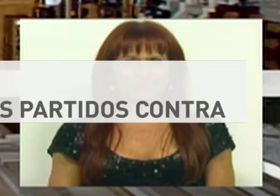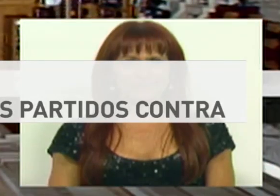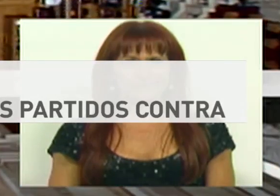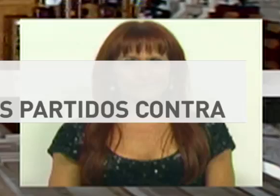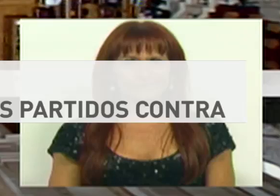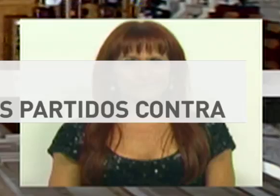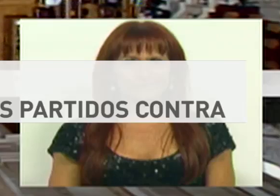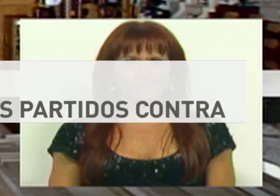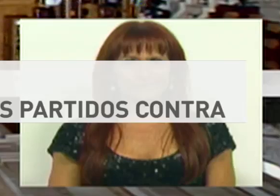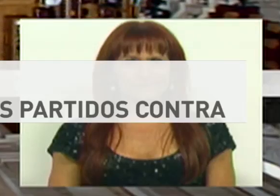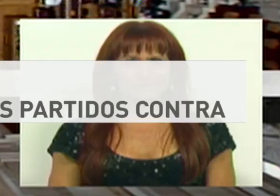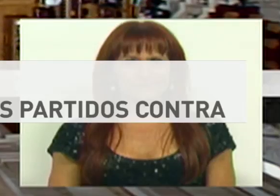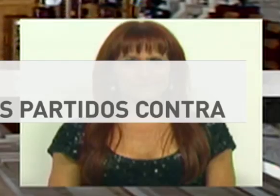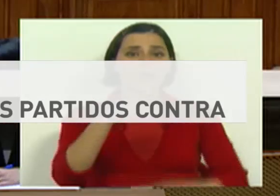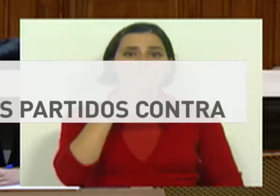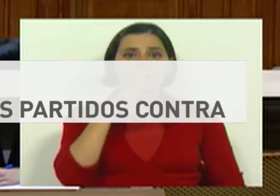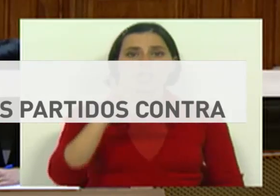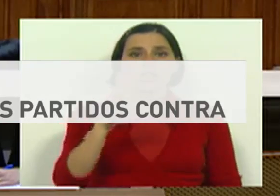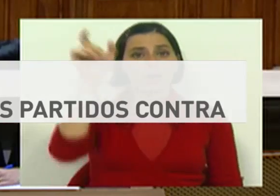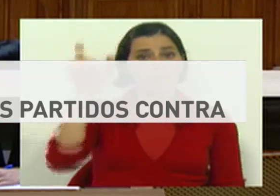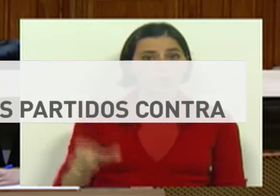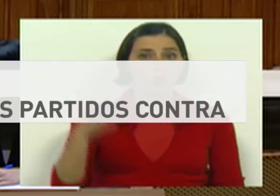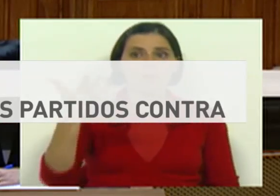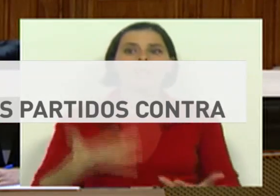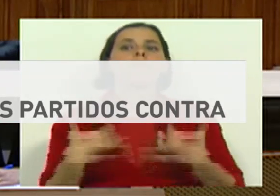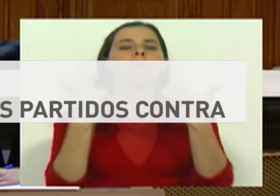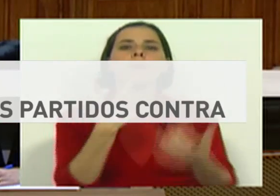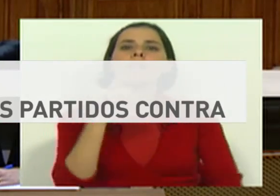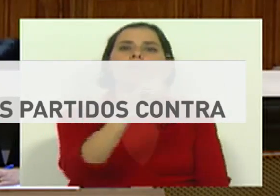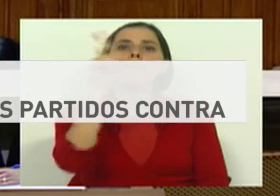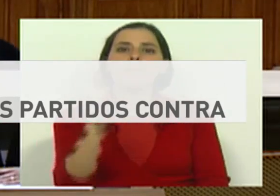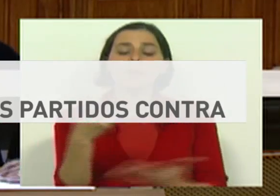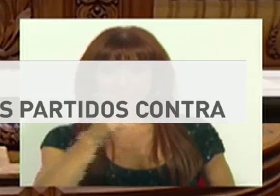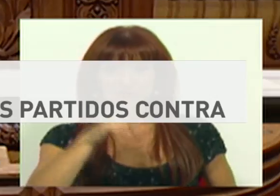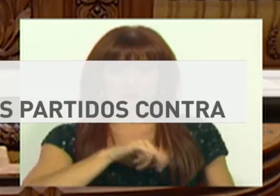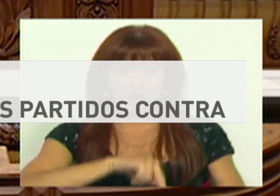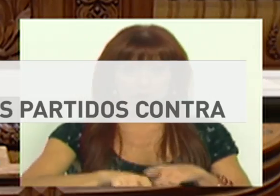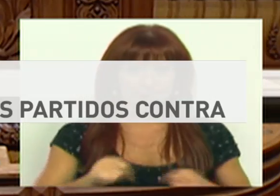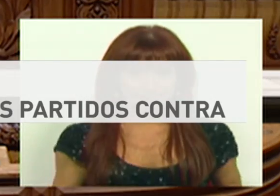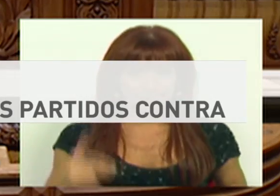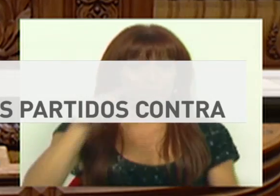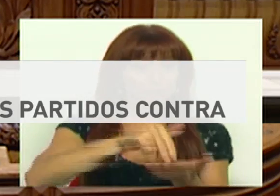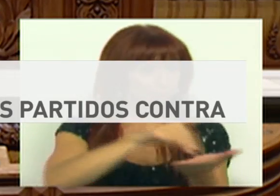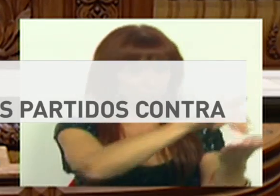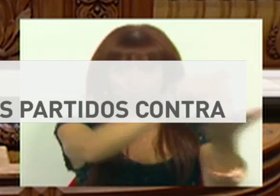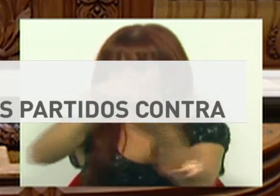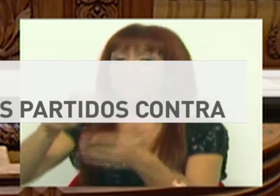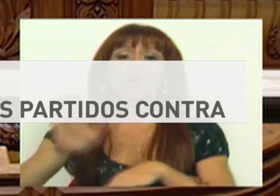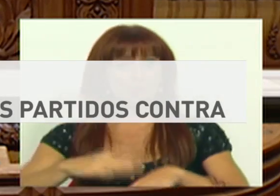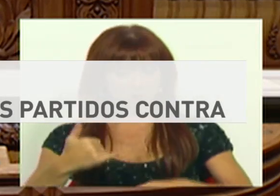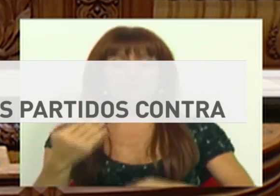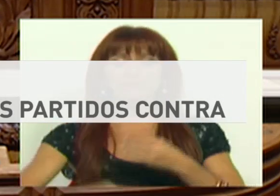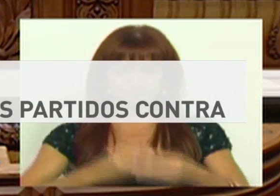parceiro da Coligação relembrar para dentro do cdspp que quem não respeitasse o sentido de voto para o